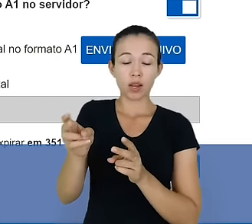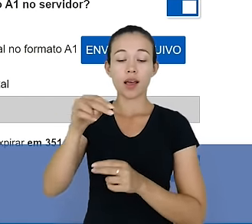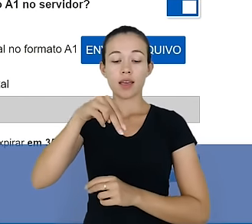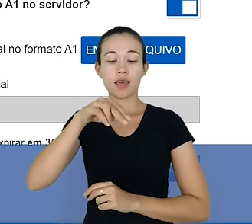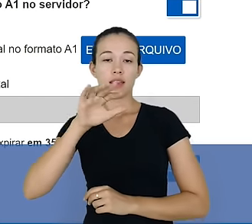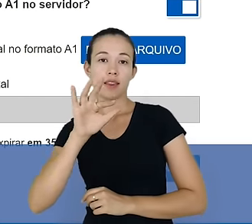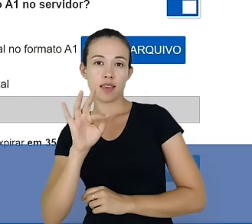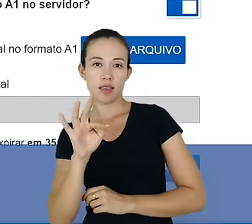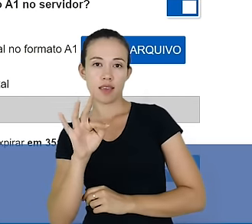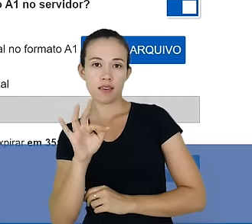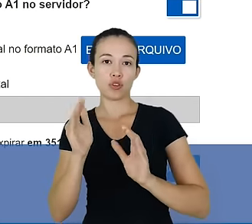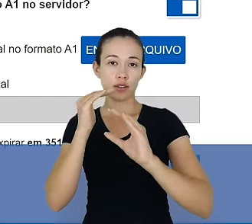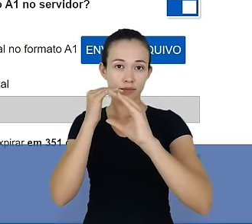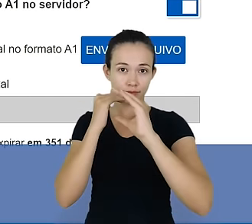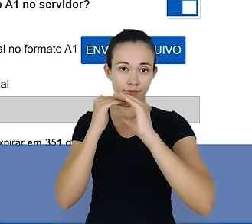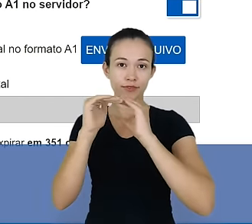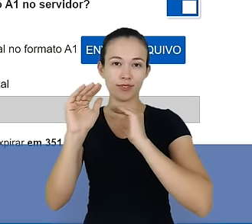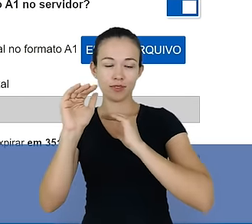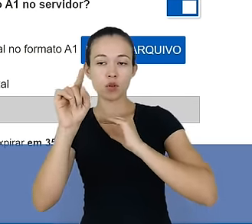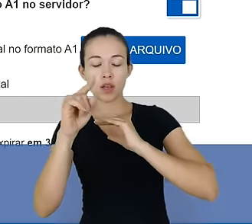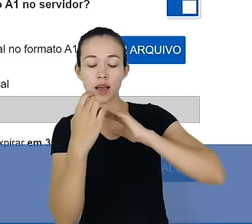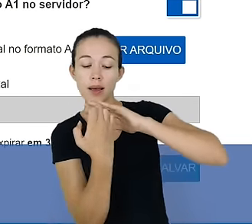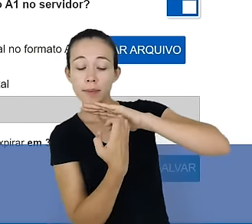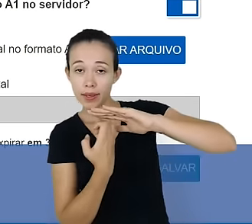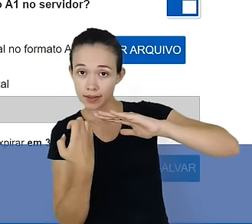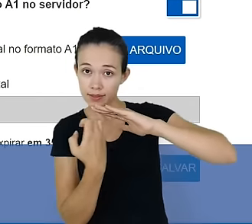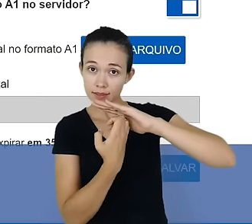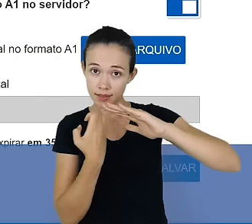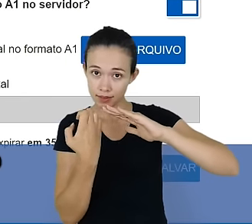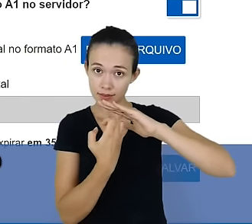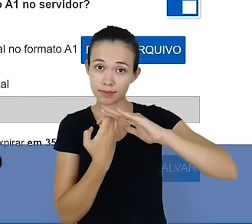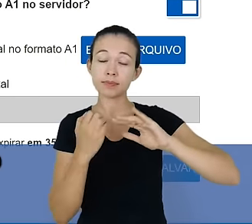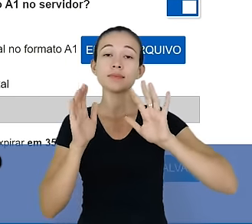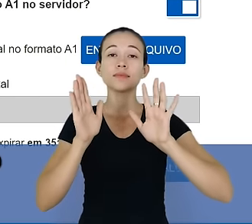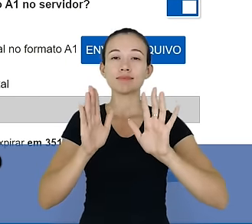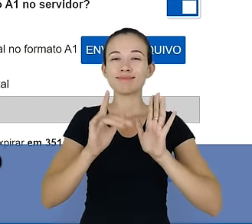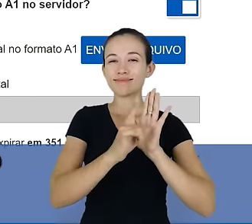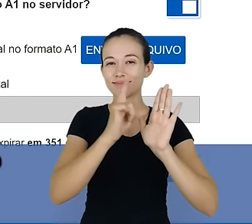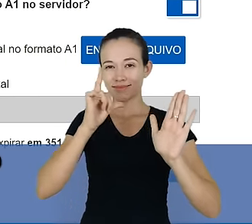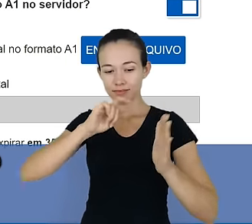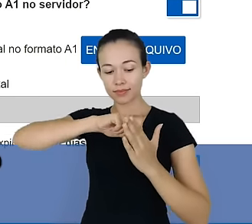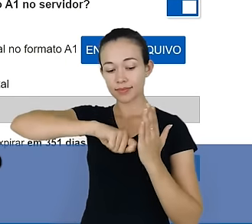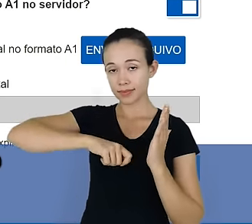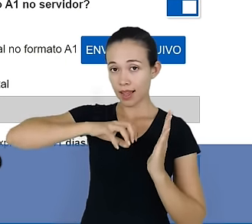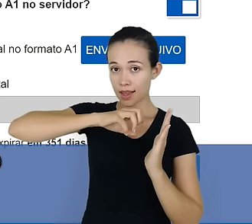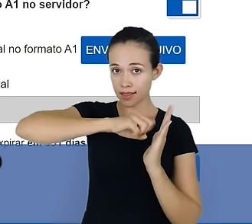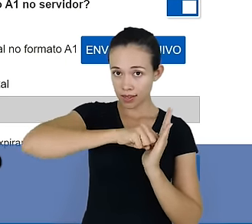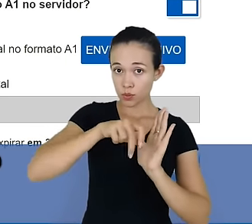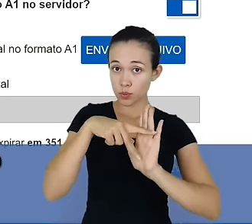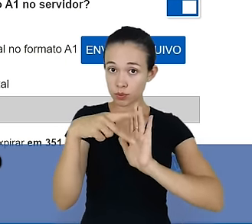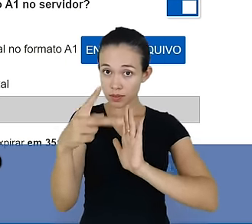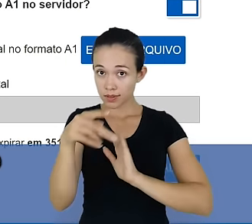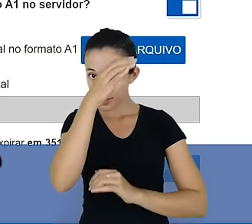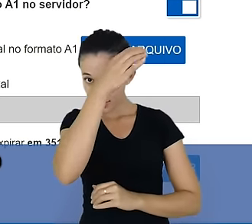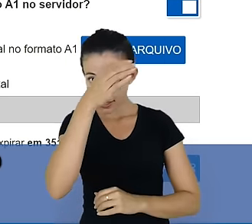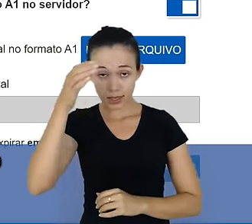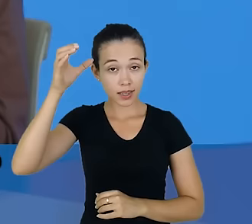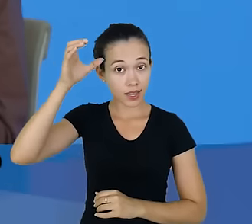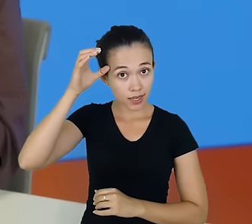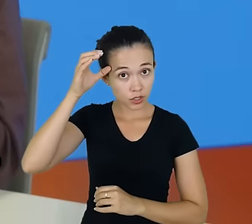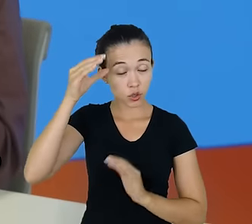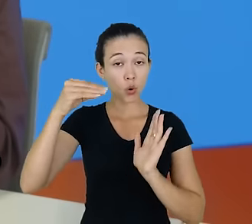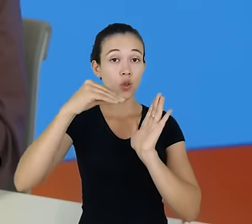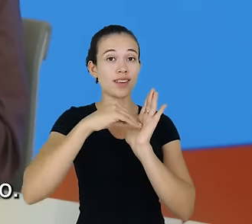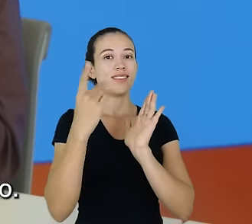nota fiscal pro pra empresa desde que lá no momento do cadastro do cliente eu tenha colocado o